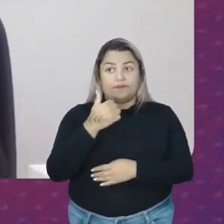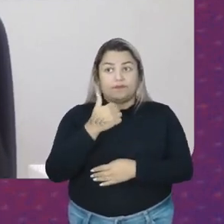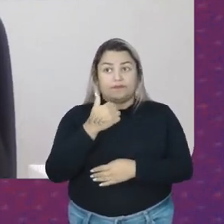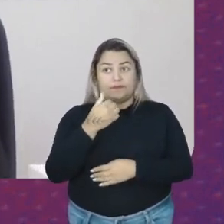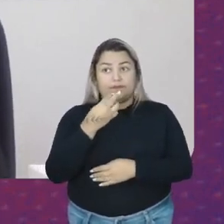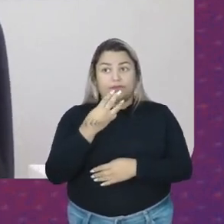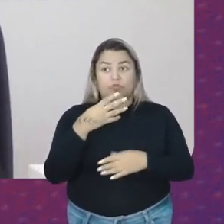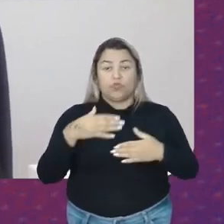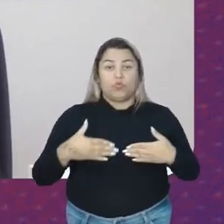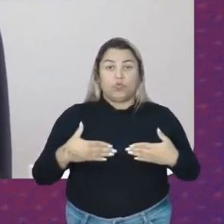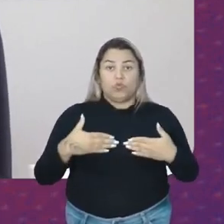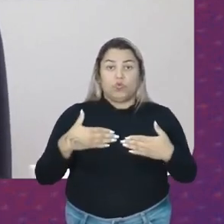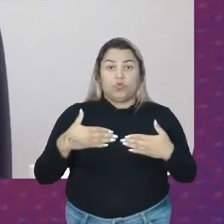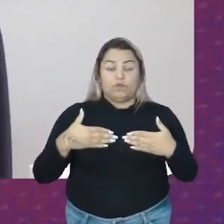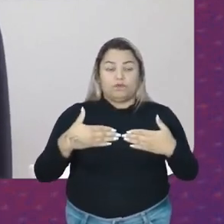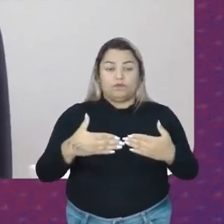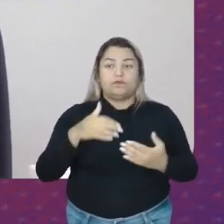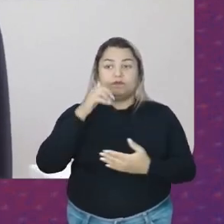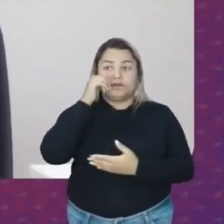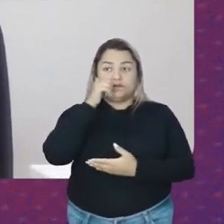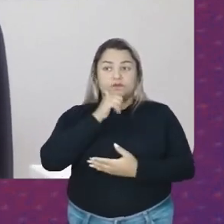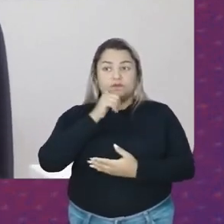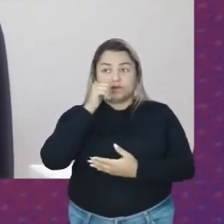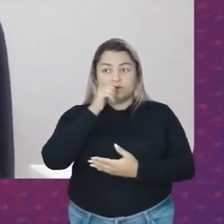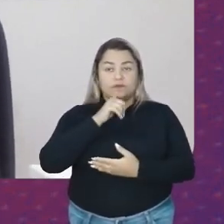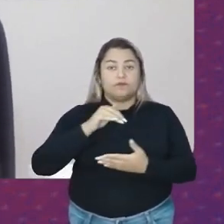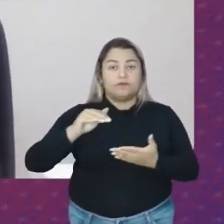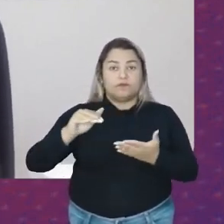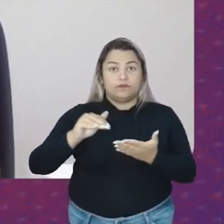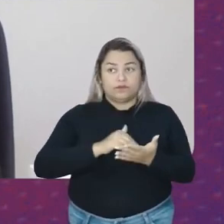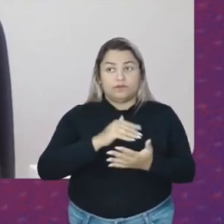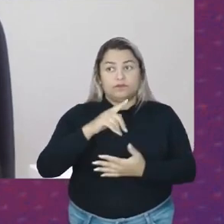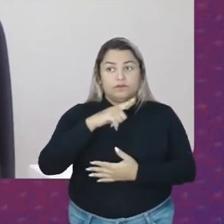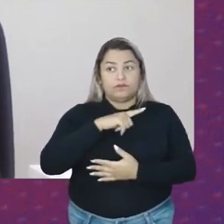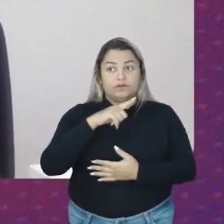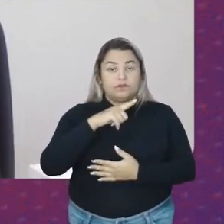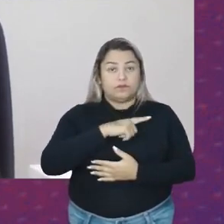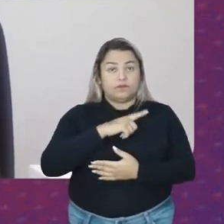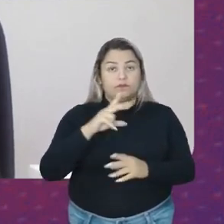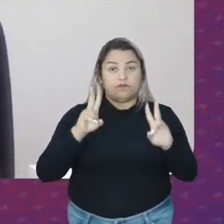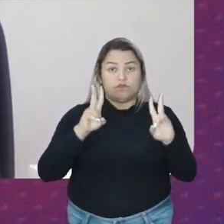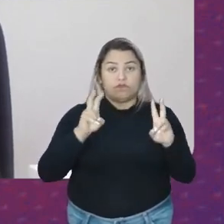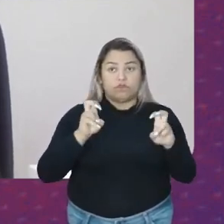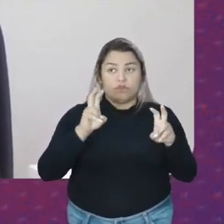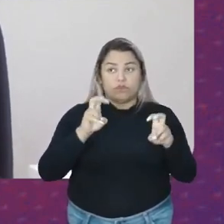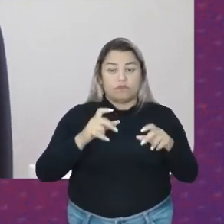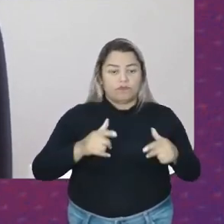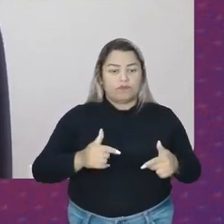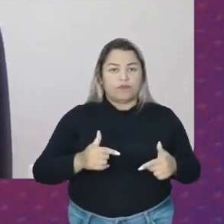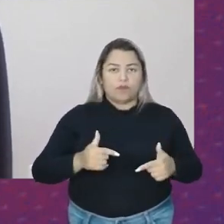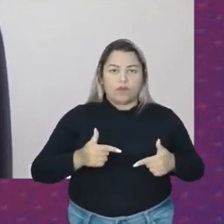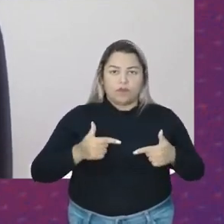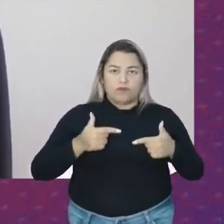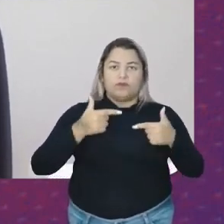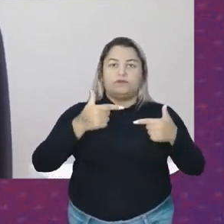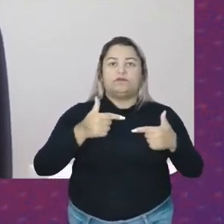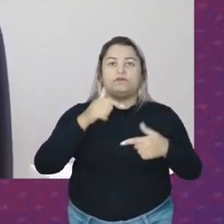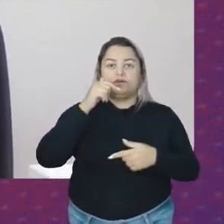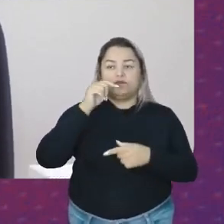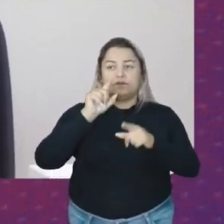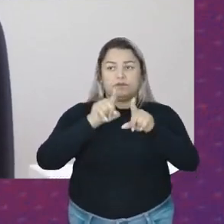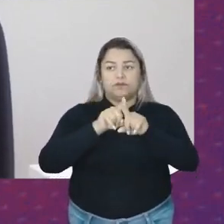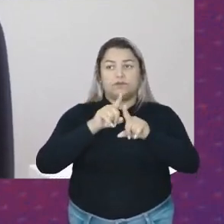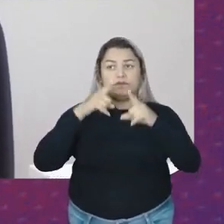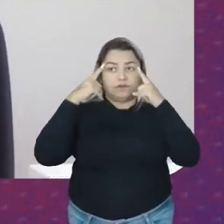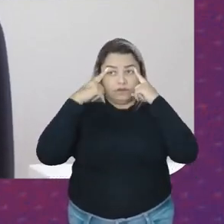do Ministério das Mulheres. A secretária que tem o tema do enfrentamento à violência, a secretária